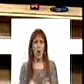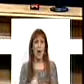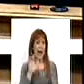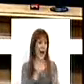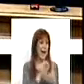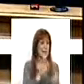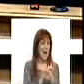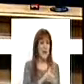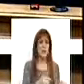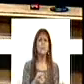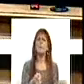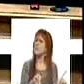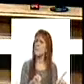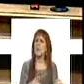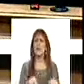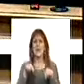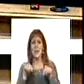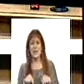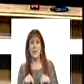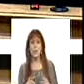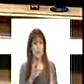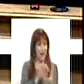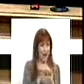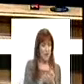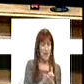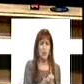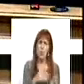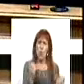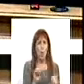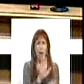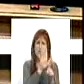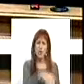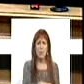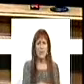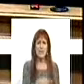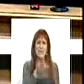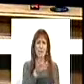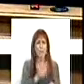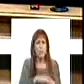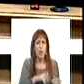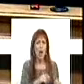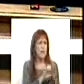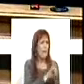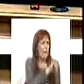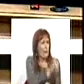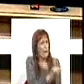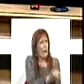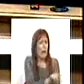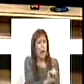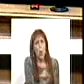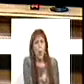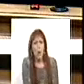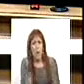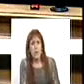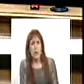a casais e que, dentro de casais, não exista discriminação em razão da orientação